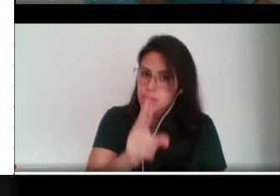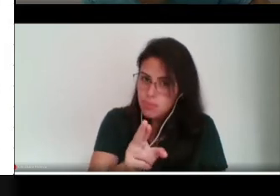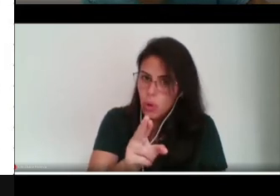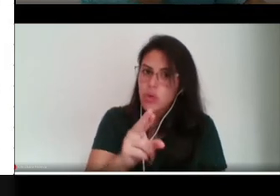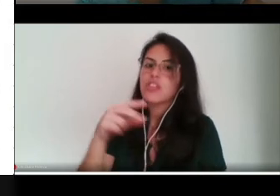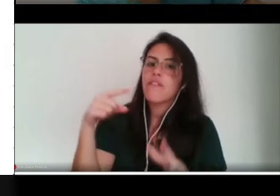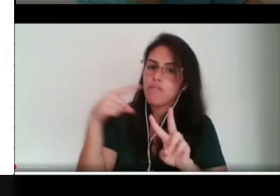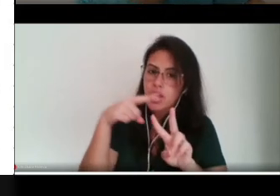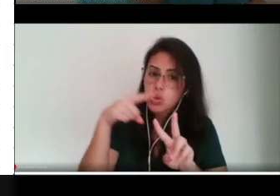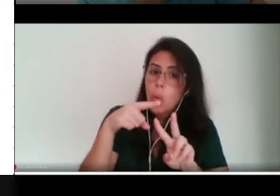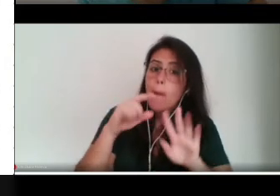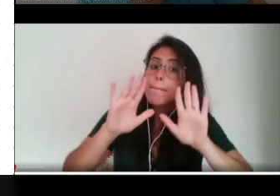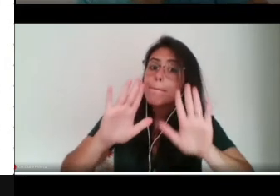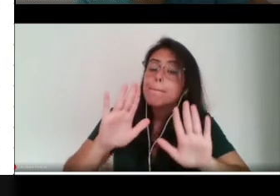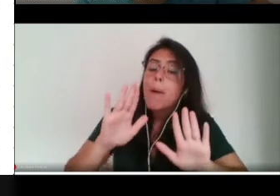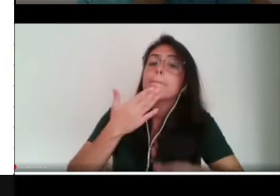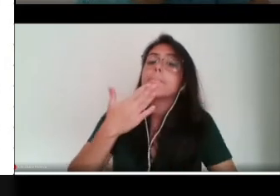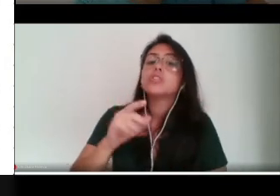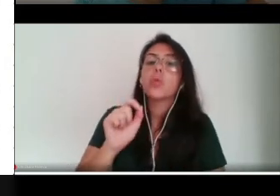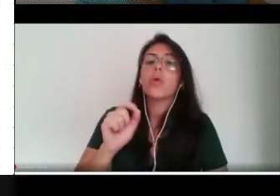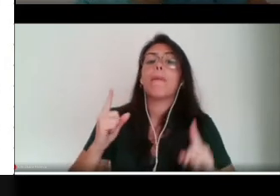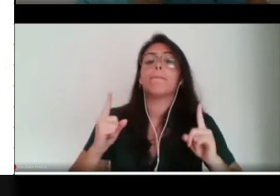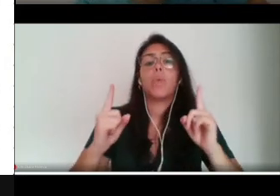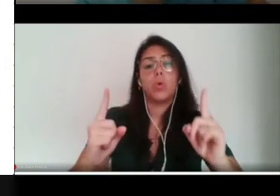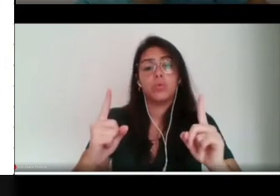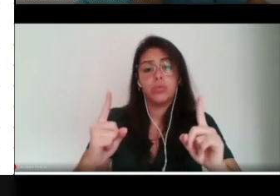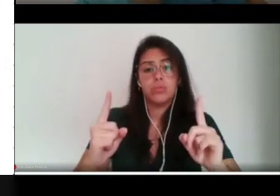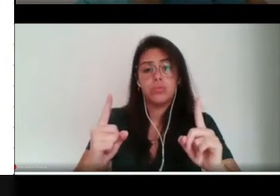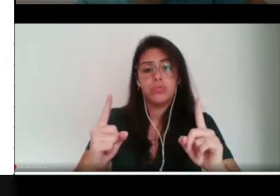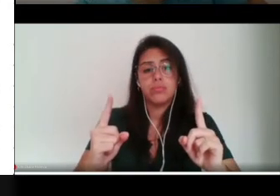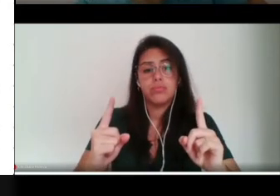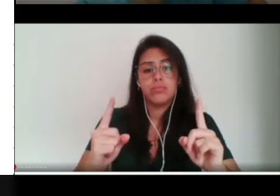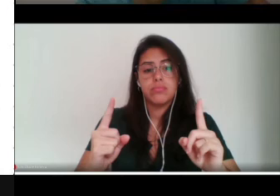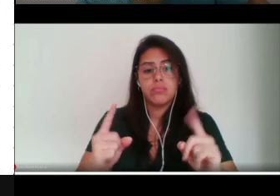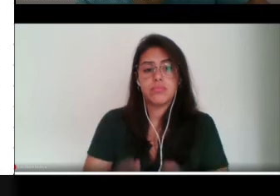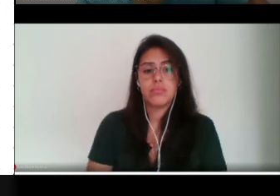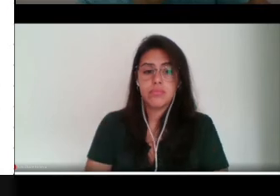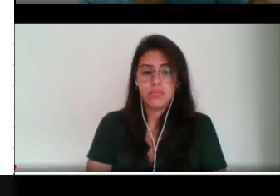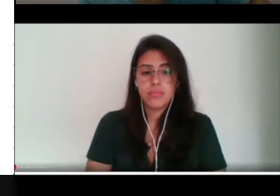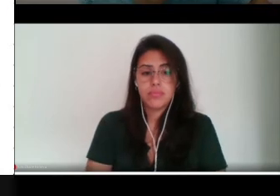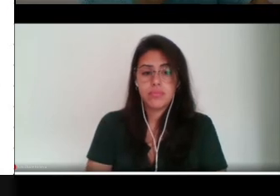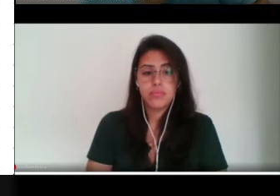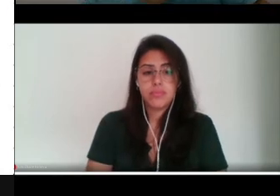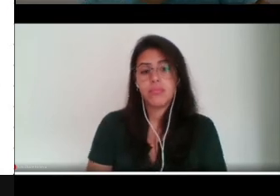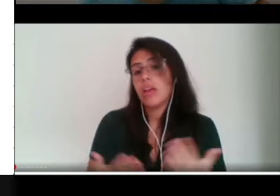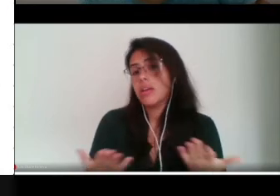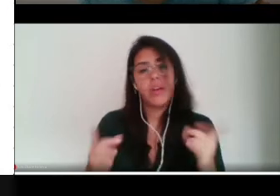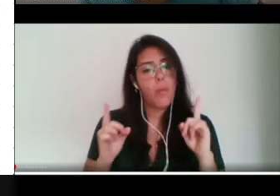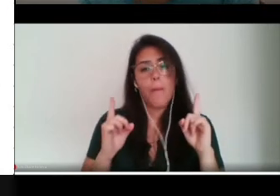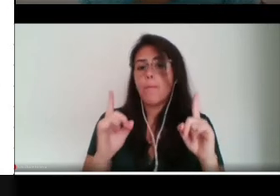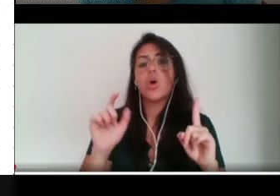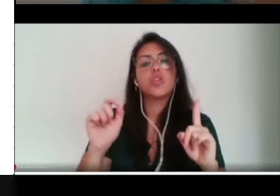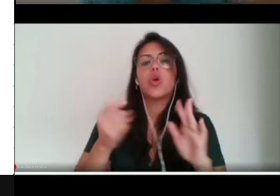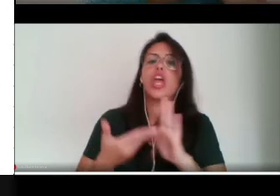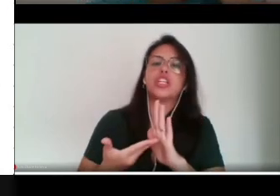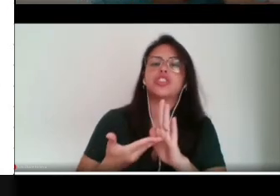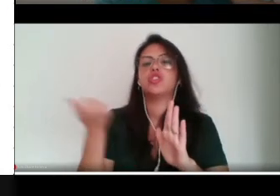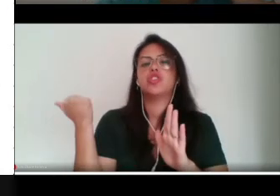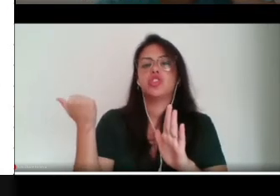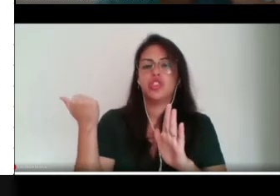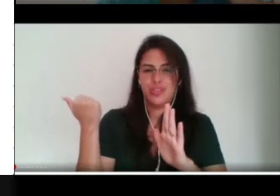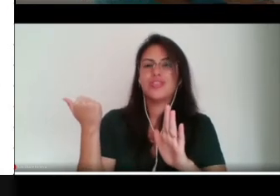né? E o módulo do vetor, então, é o tamanho dele. Como ele só tem componente em K, o módulo é